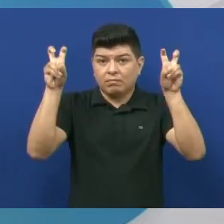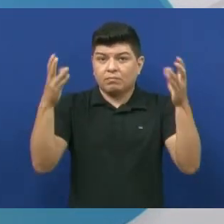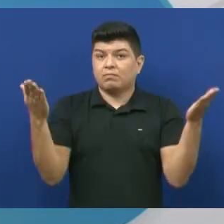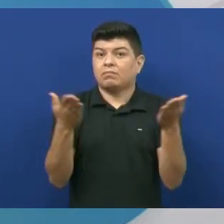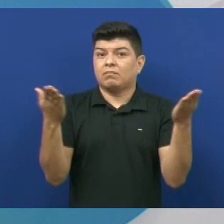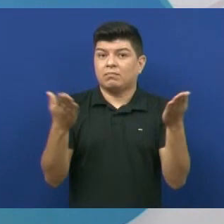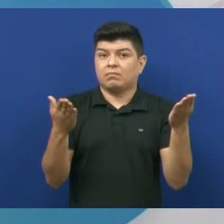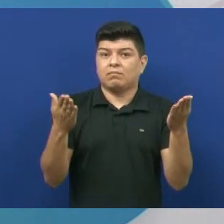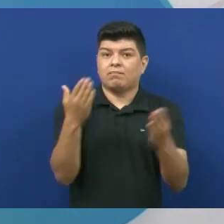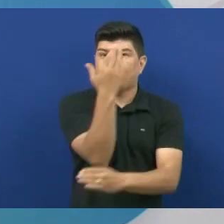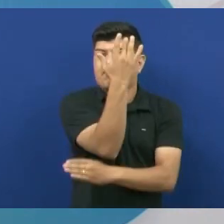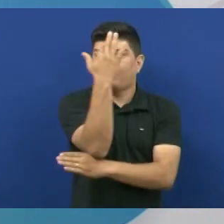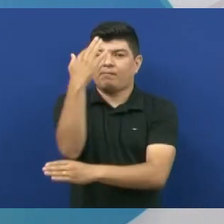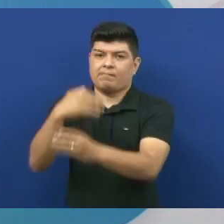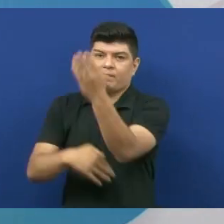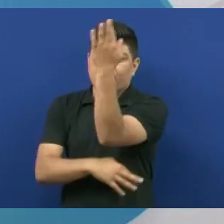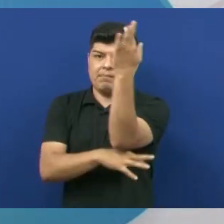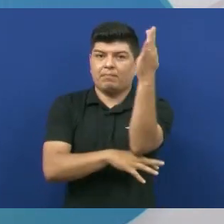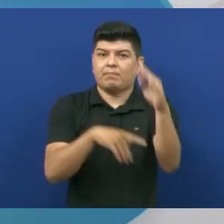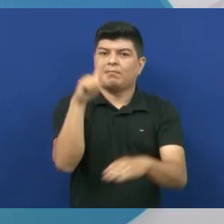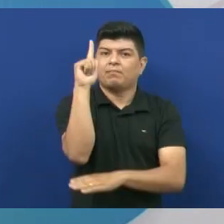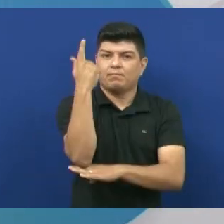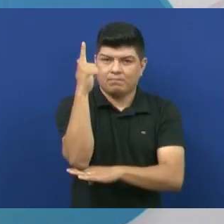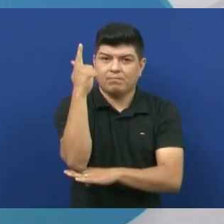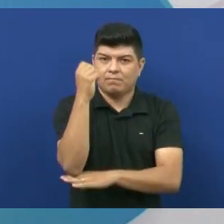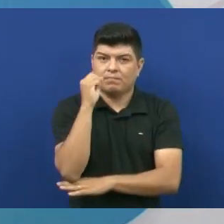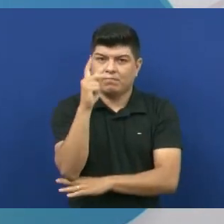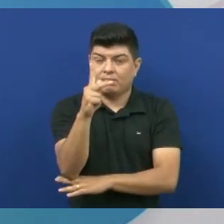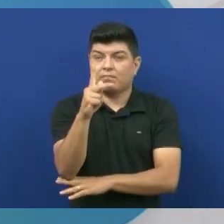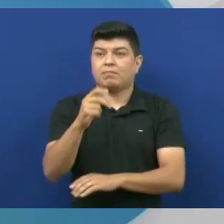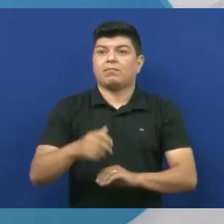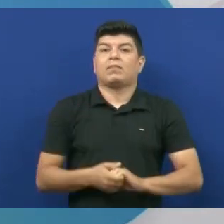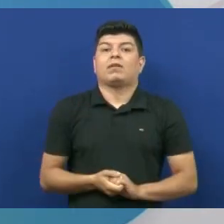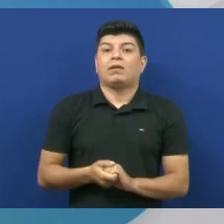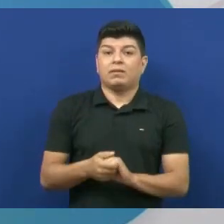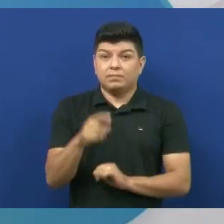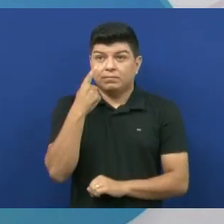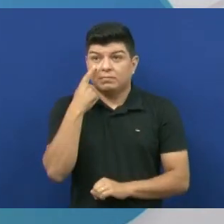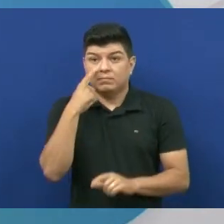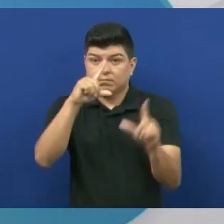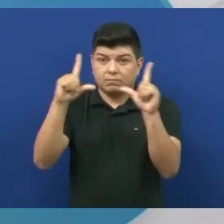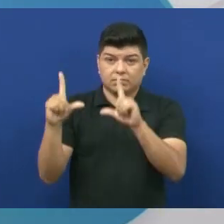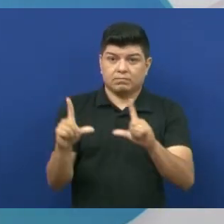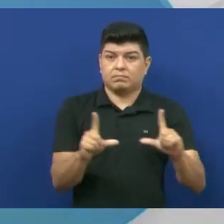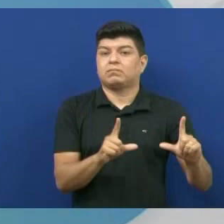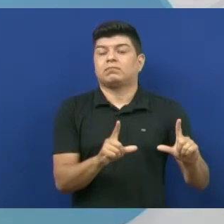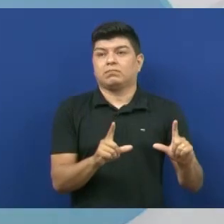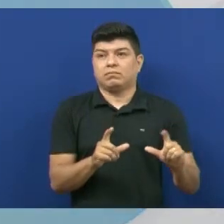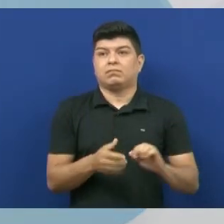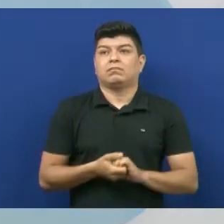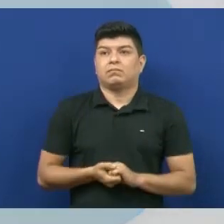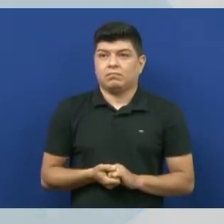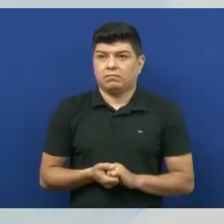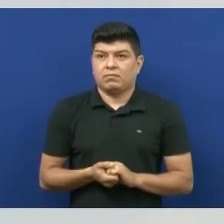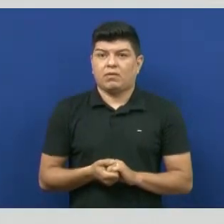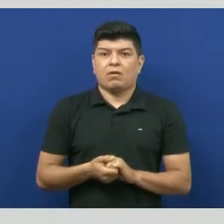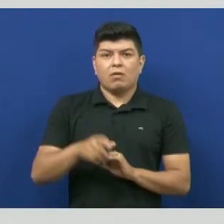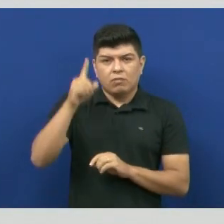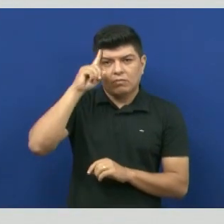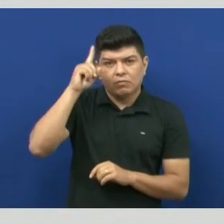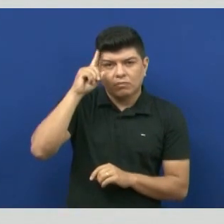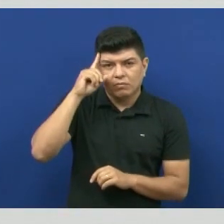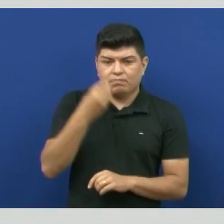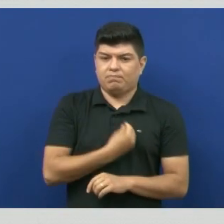é a paisagem na geografia, tá ok? Acompanhe comigo no slide aí. No seu dia a dia,